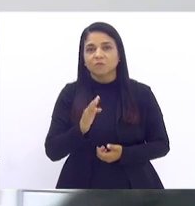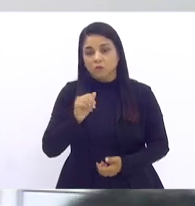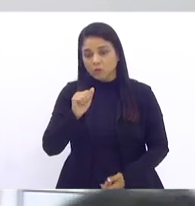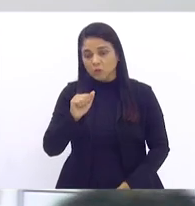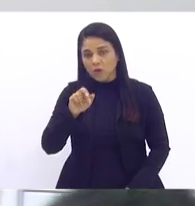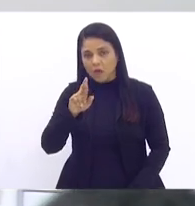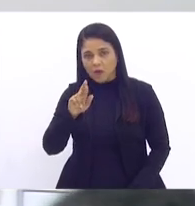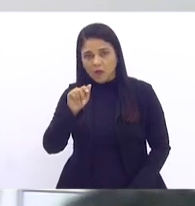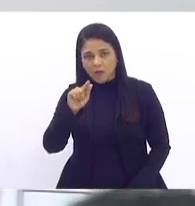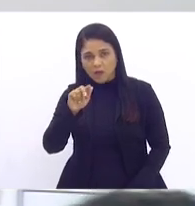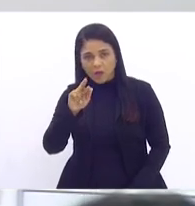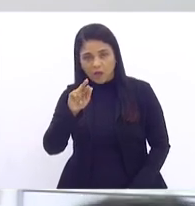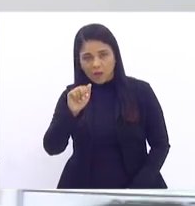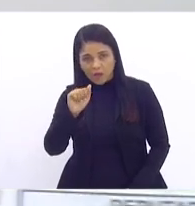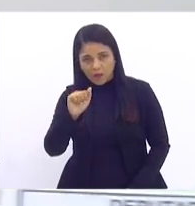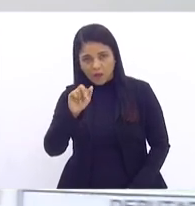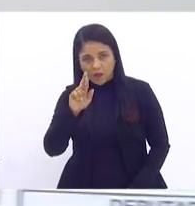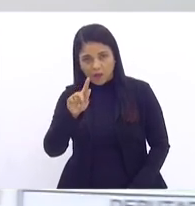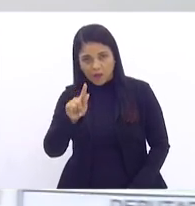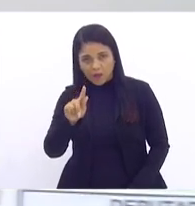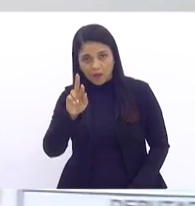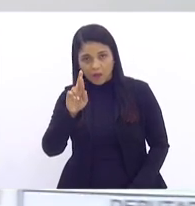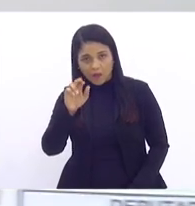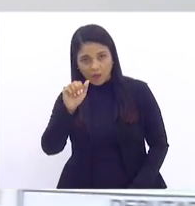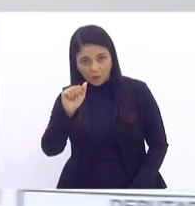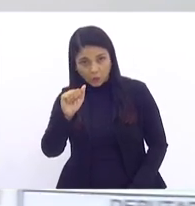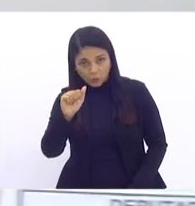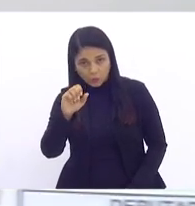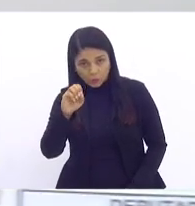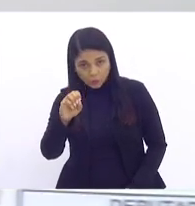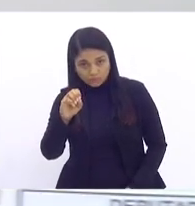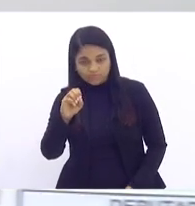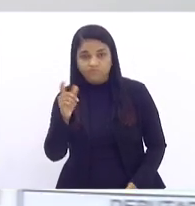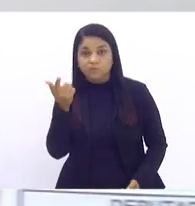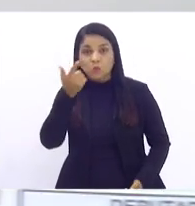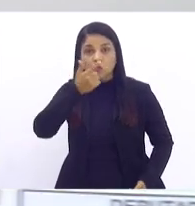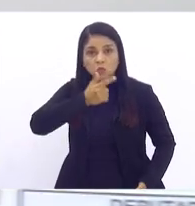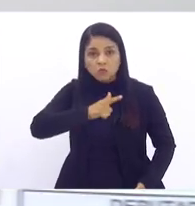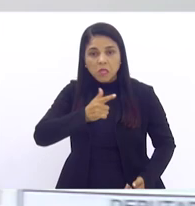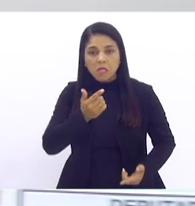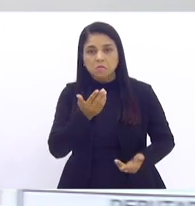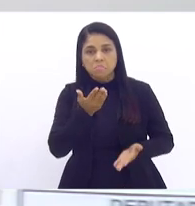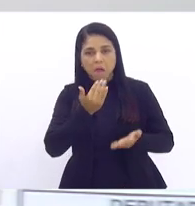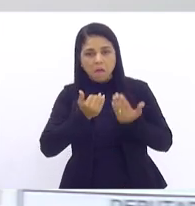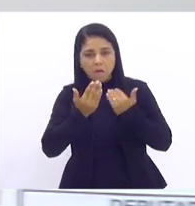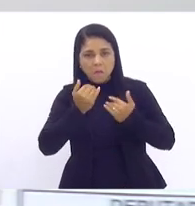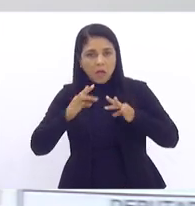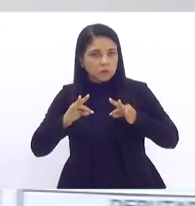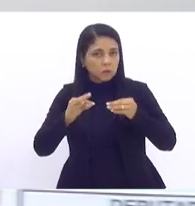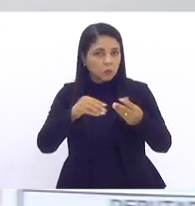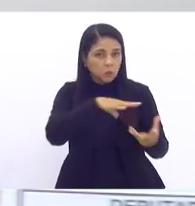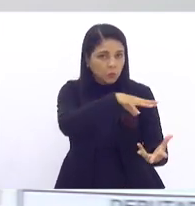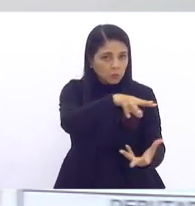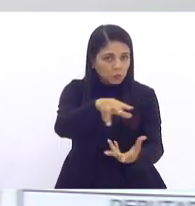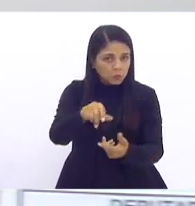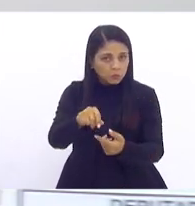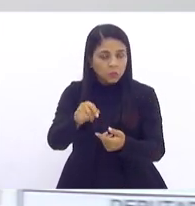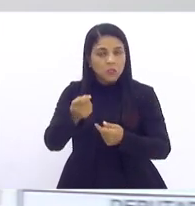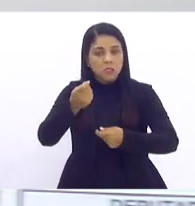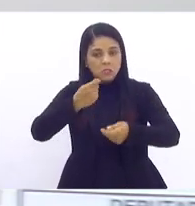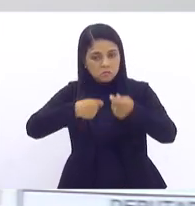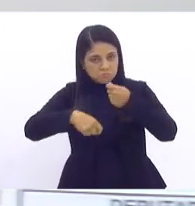um diferencial que sozinho que é capaz de Elementar o mundo inteiro e que está sustentando a economia brasileira